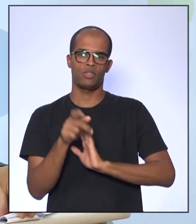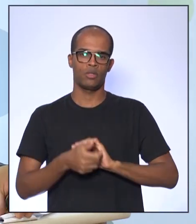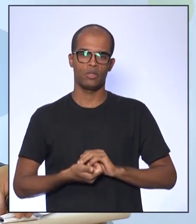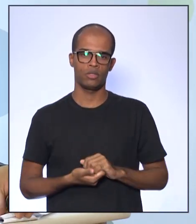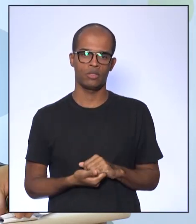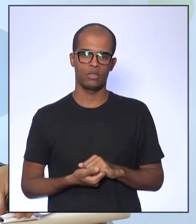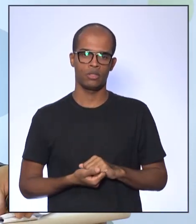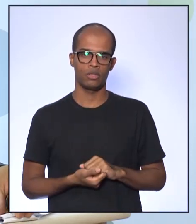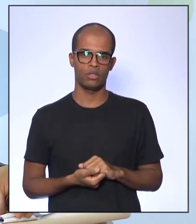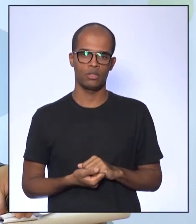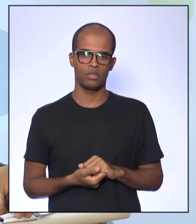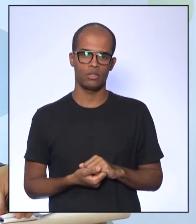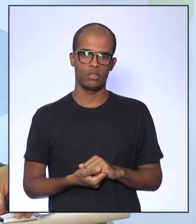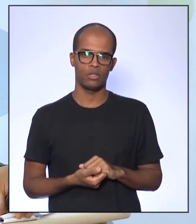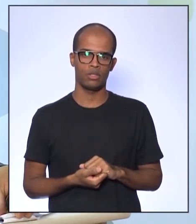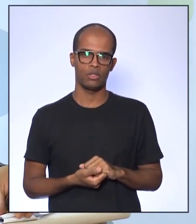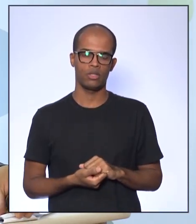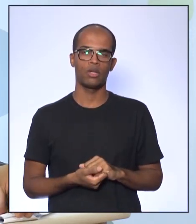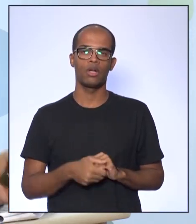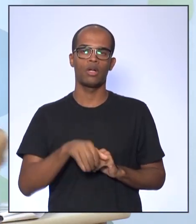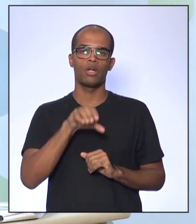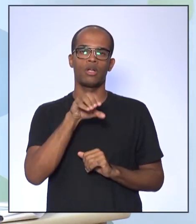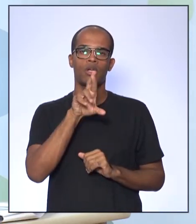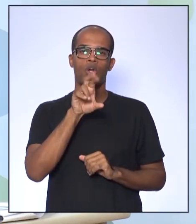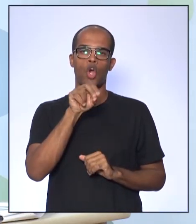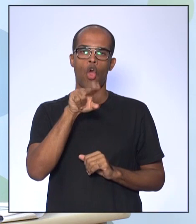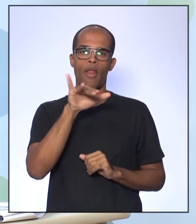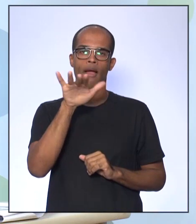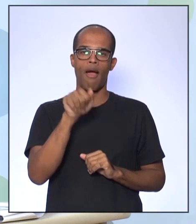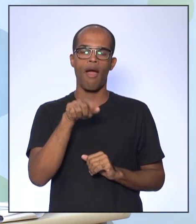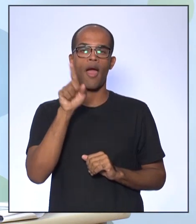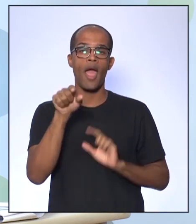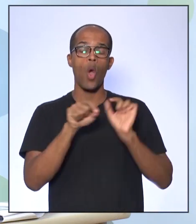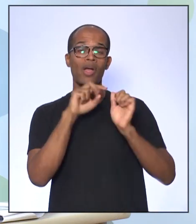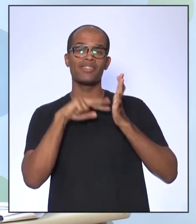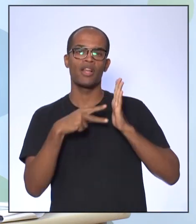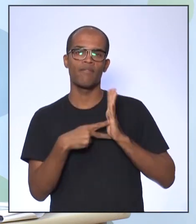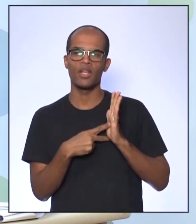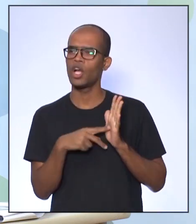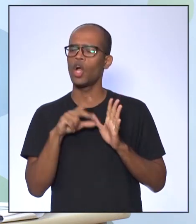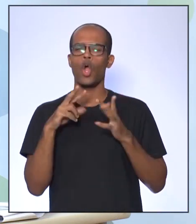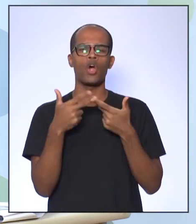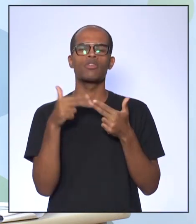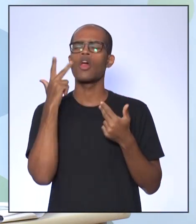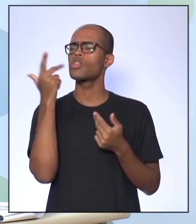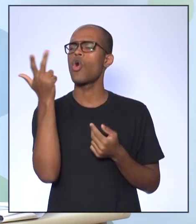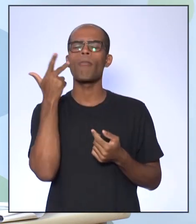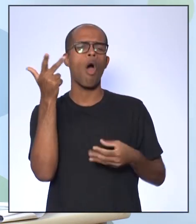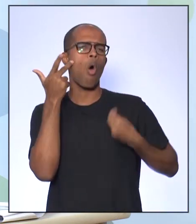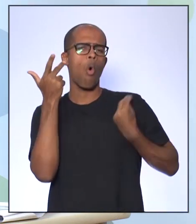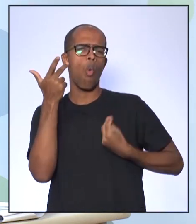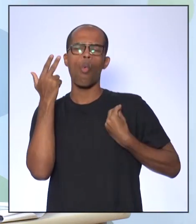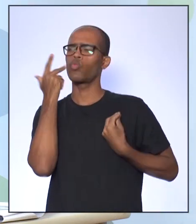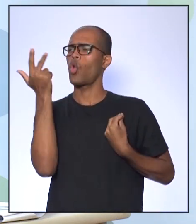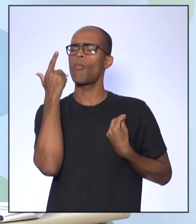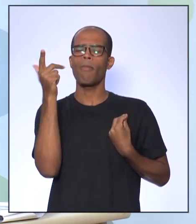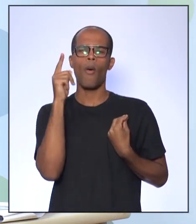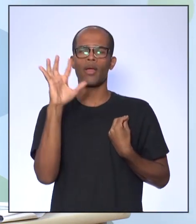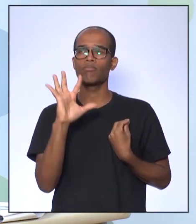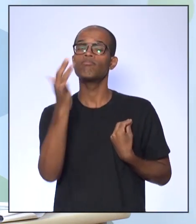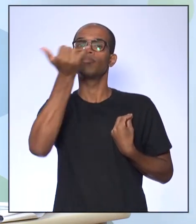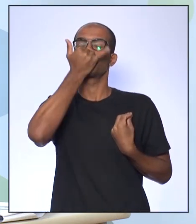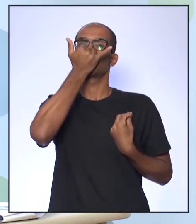aulas. Note que uma crônica é assim: você está passando por tudo que é normal, a vida está correndo naturalmente até que acontece